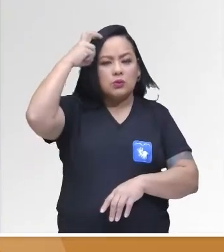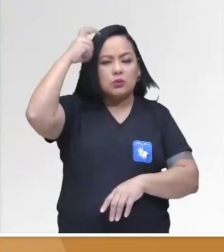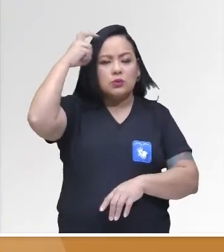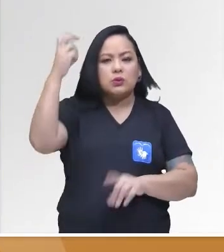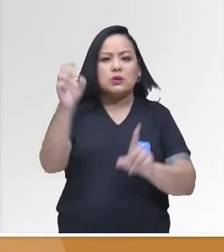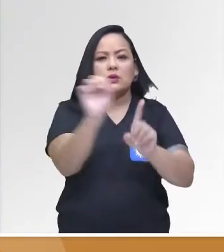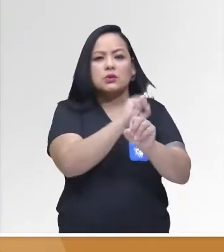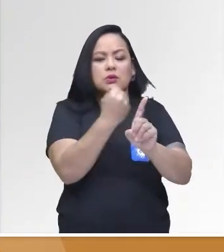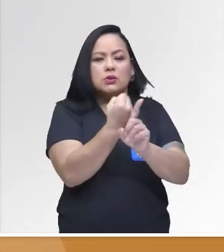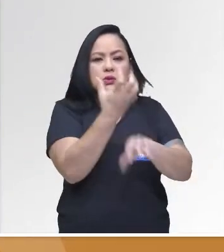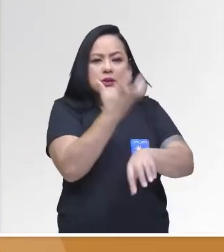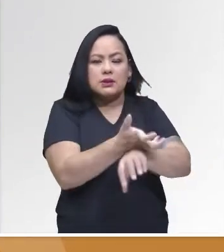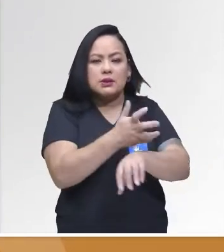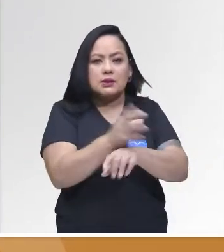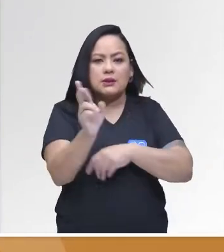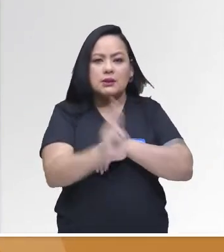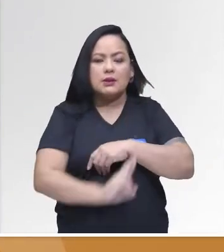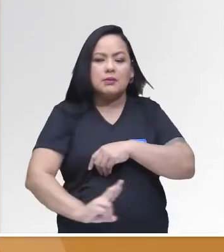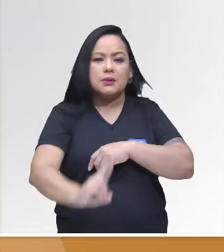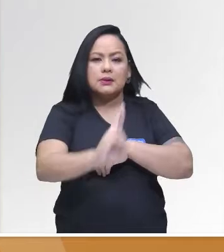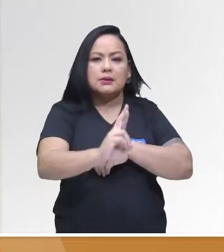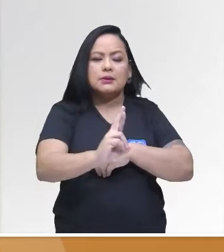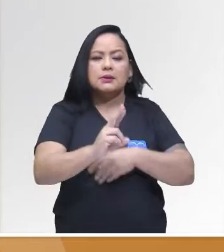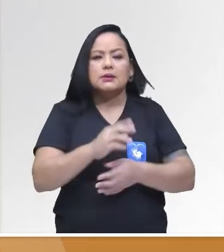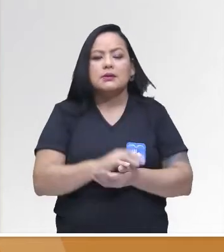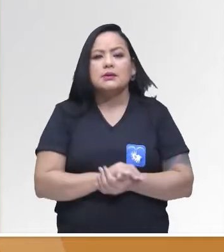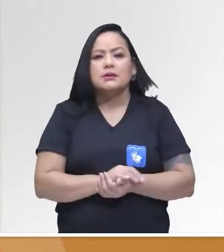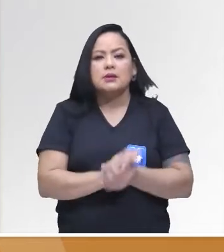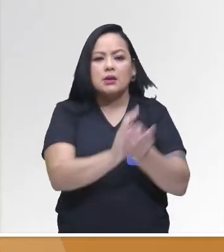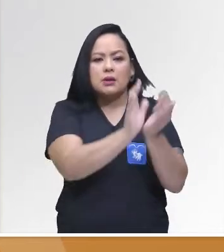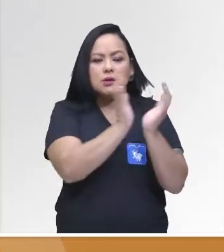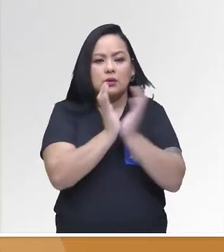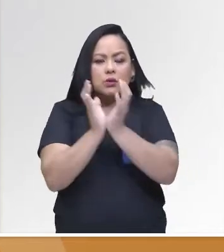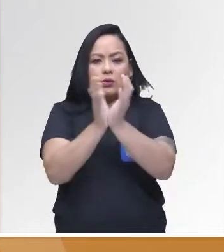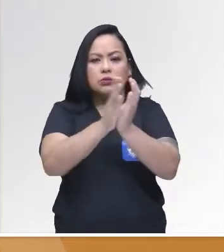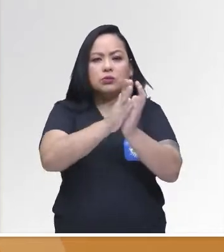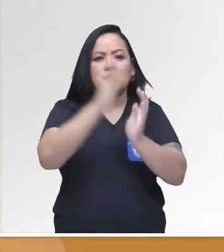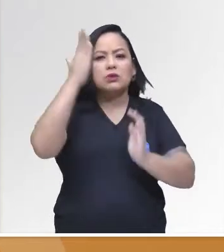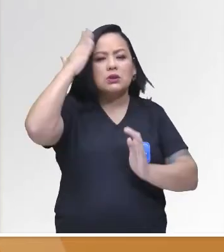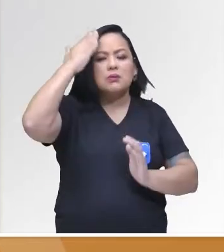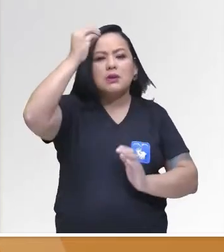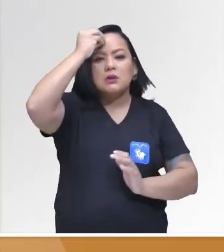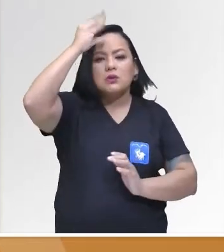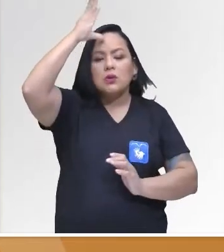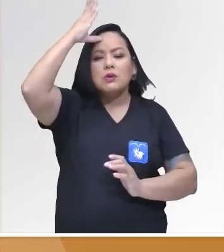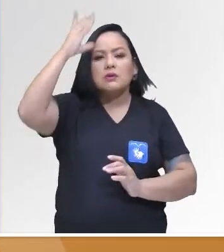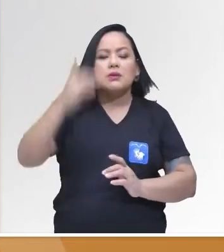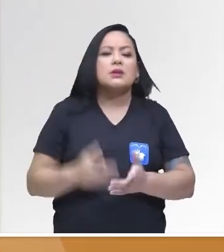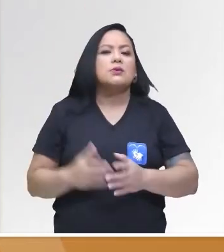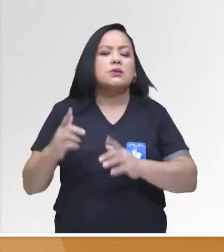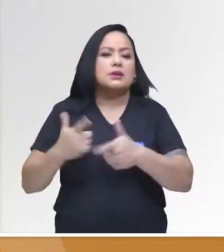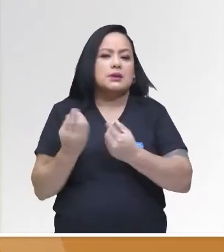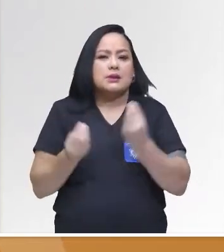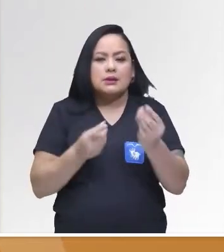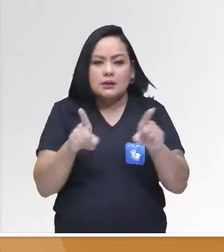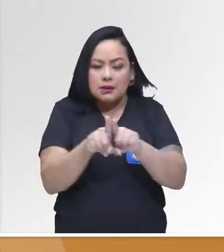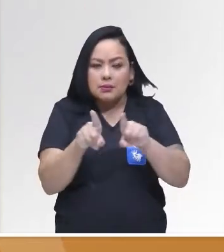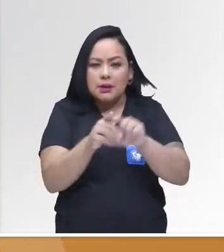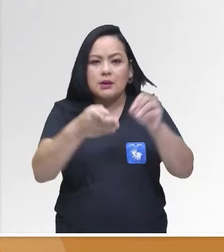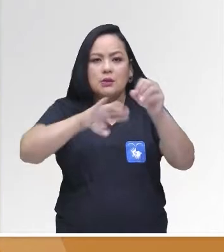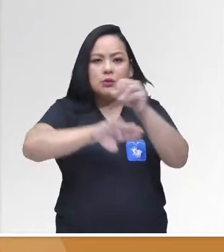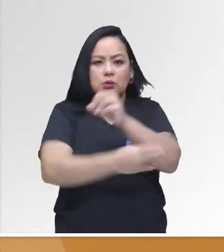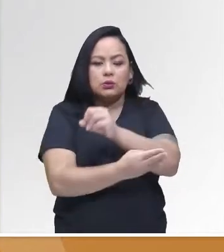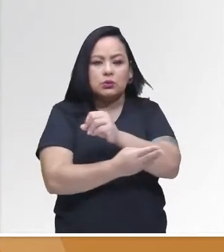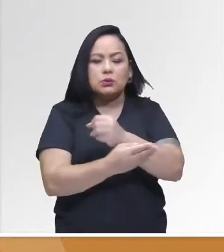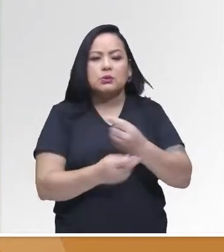sociologia representa o conjunto de saberes e tradições. Estes